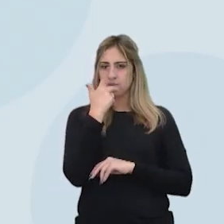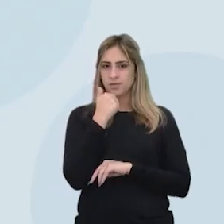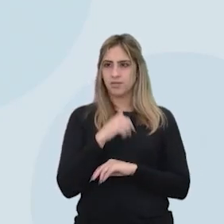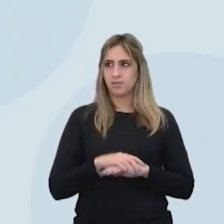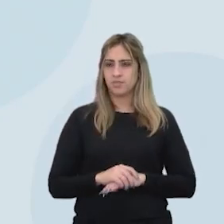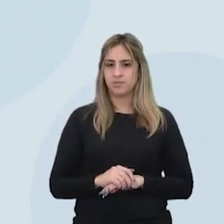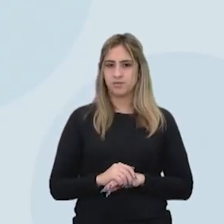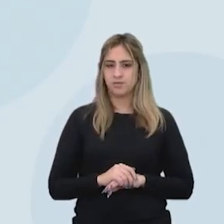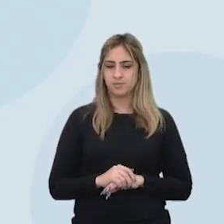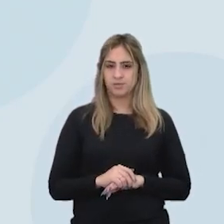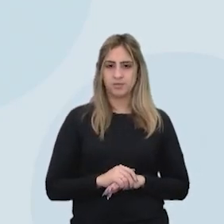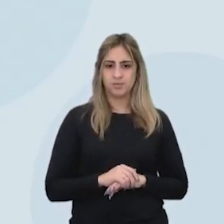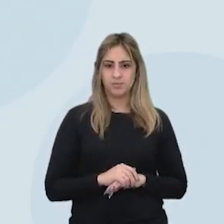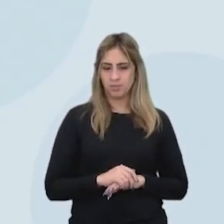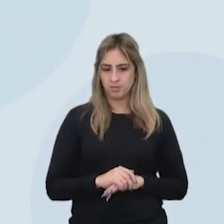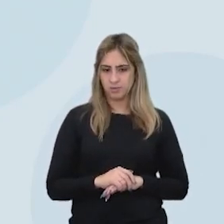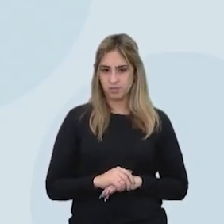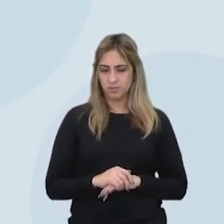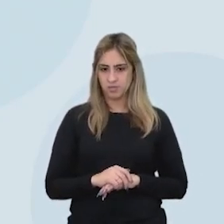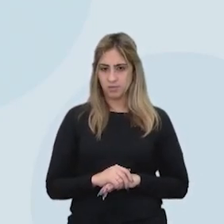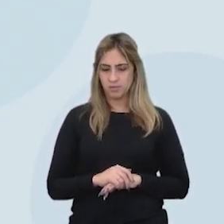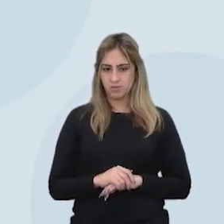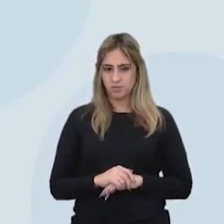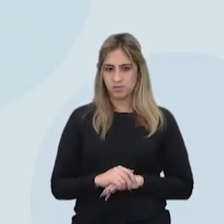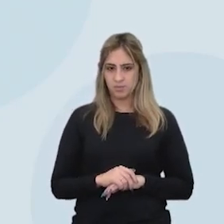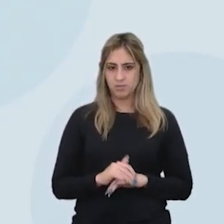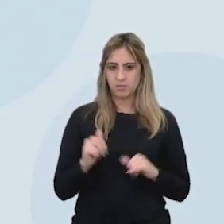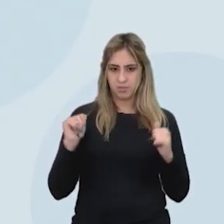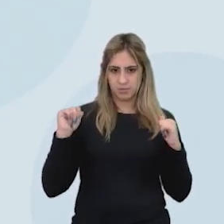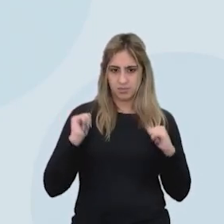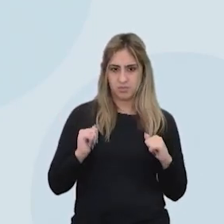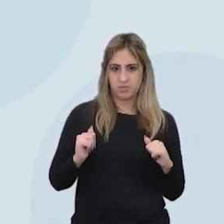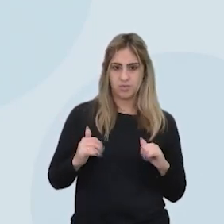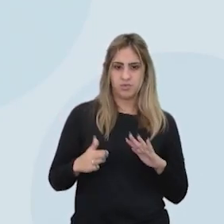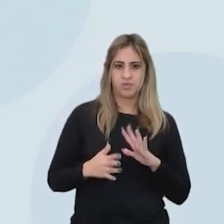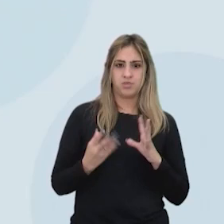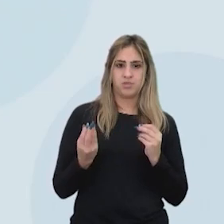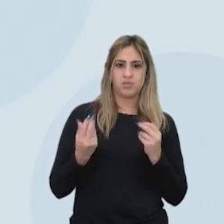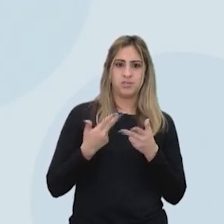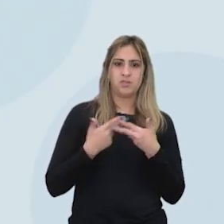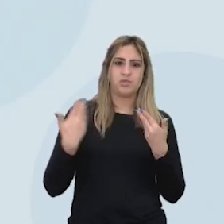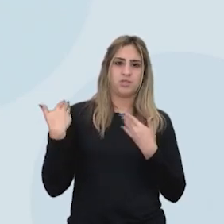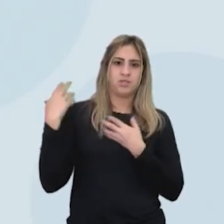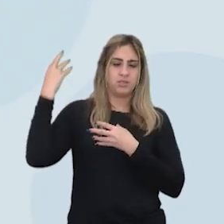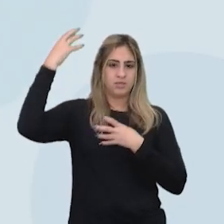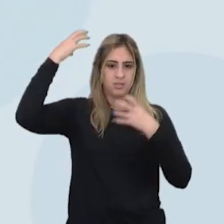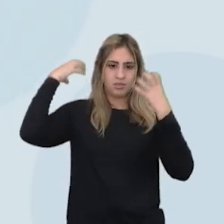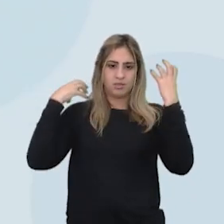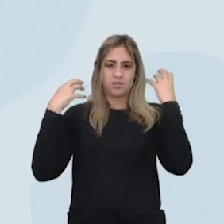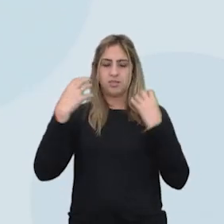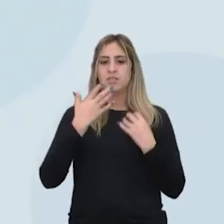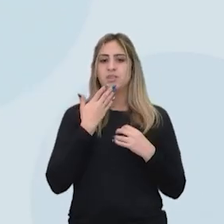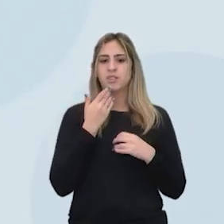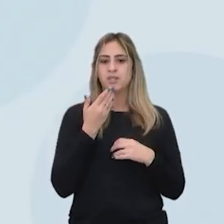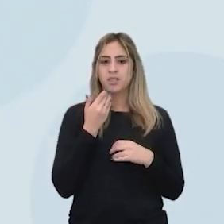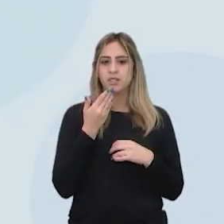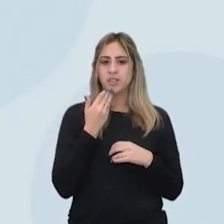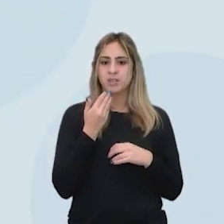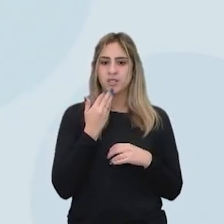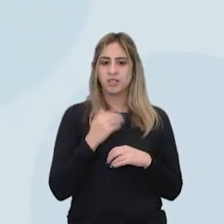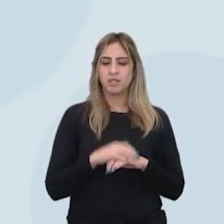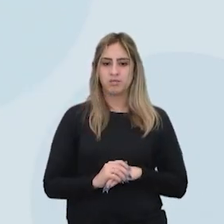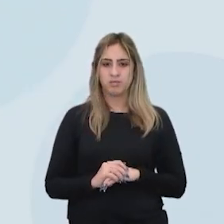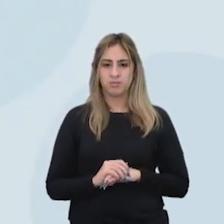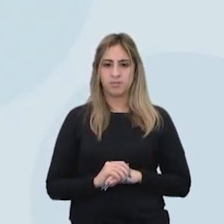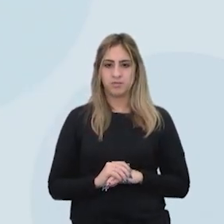Aconcagua. É aqui, ó. E essa é a nossa mochilinha pequena, cheia de coisas penduradas, né? Que é a facilidade entre você tá fazendo